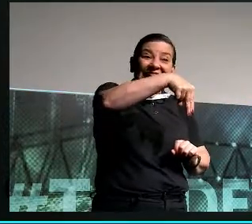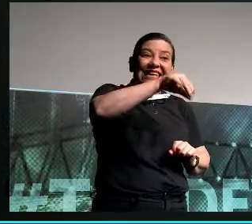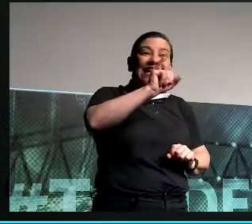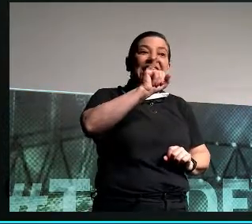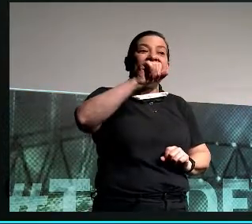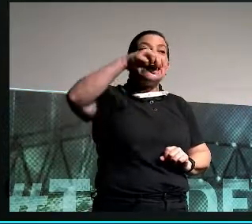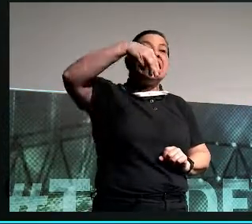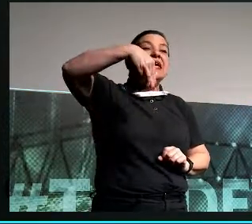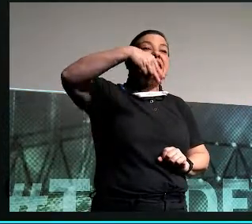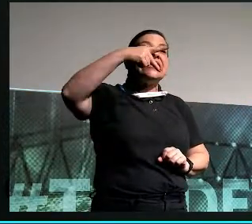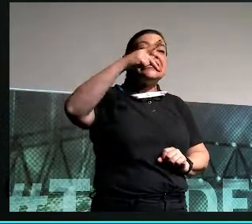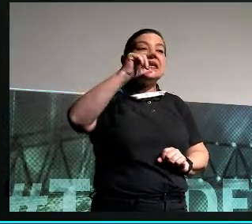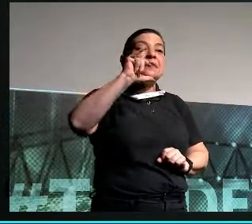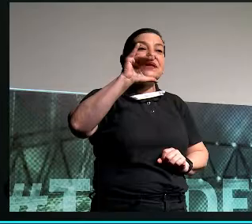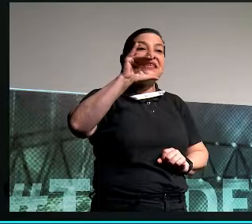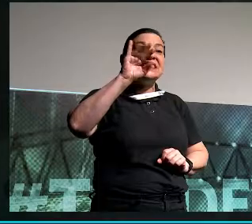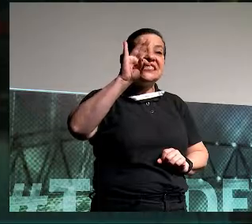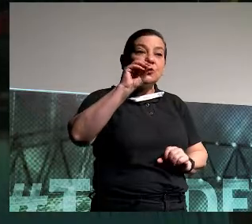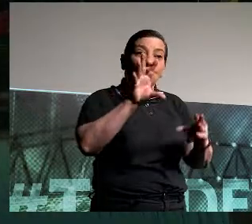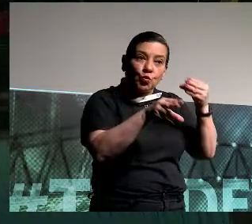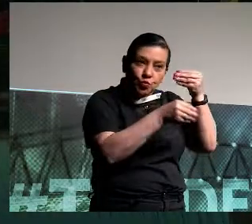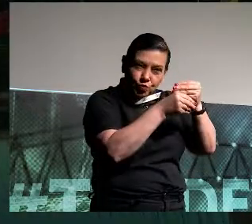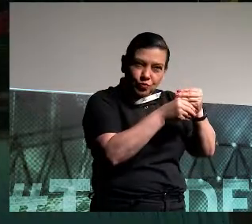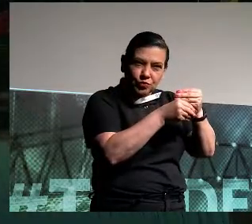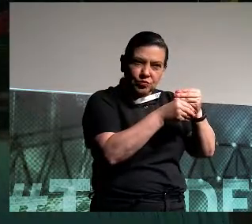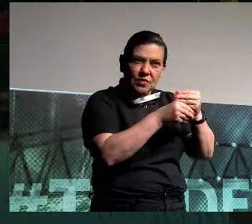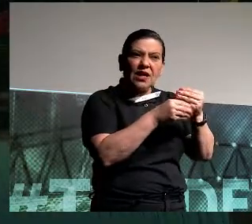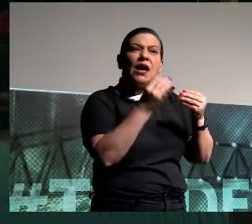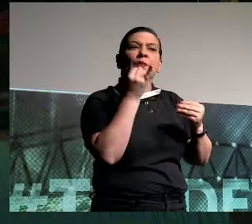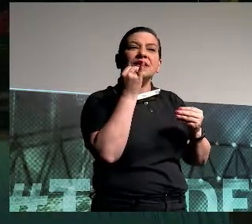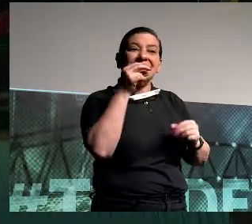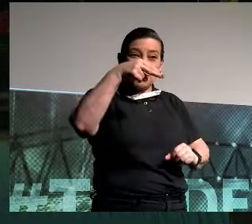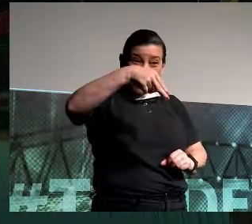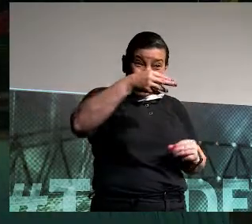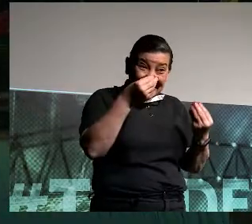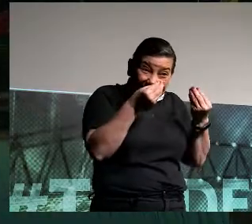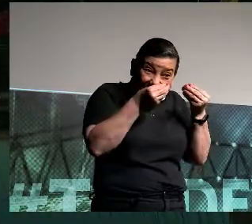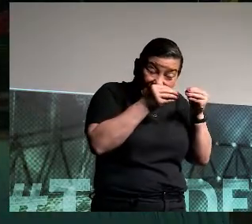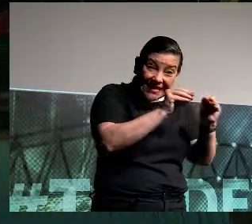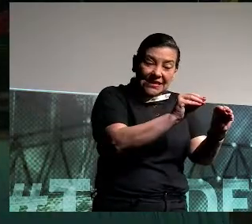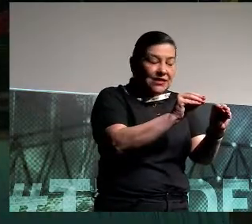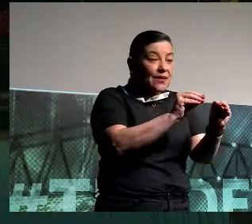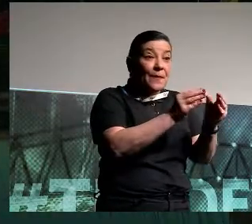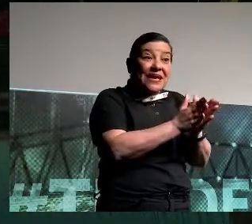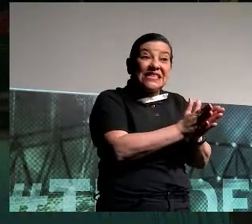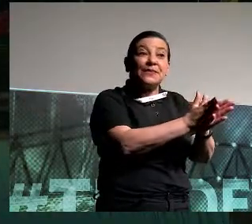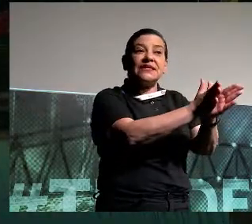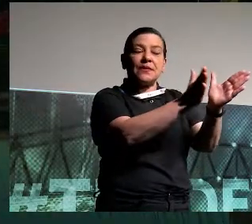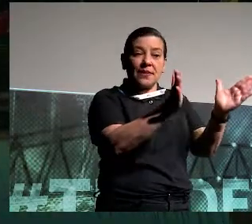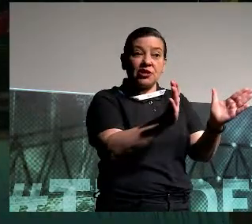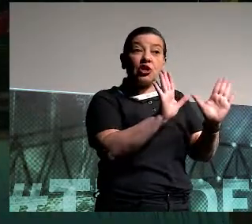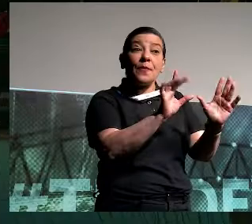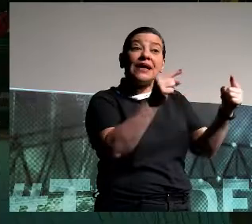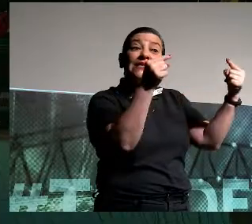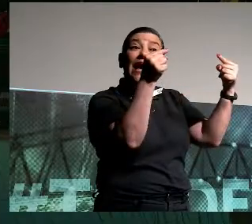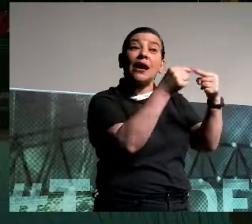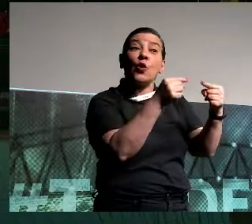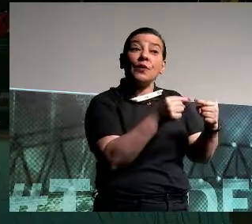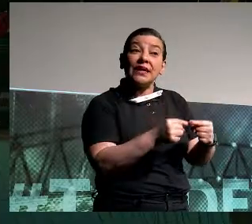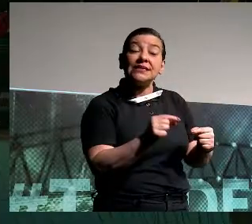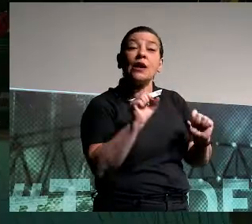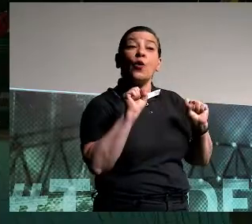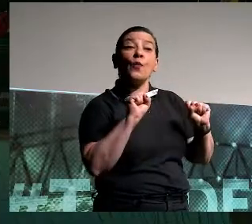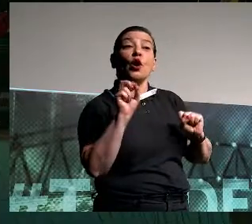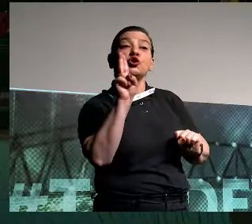seja para ser um N explícito. Nem que você coloque lá N explicitamente. Só que em combinação você pode usar isso com